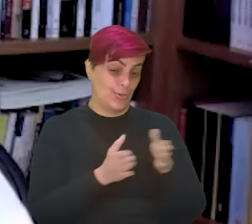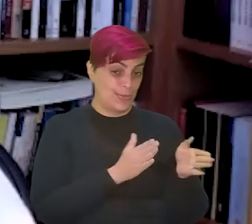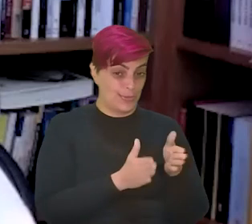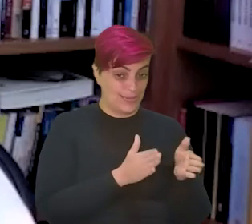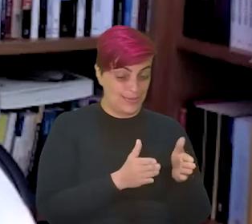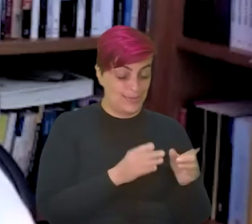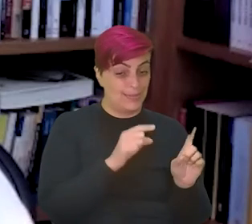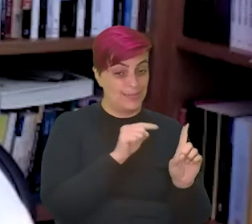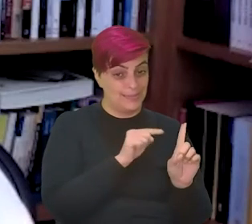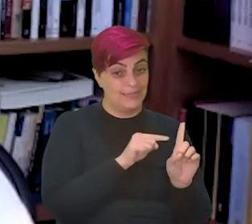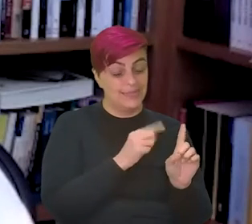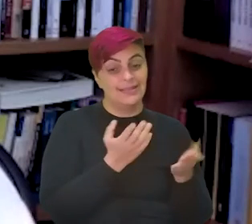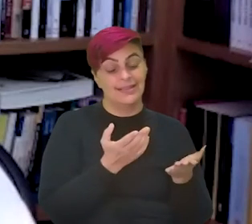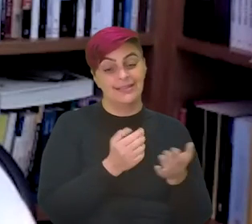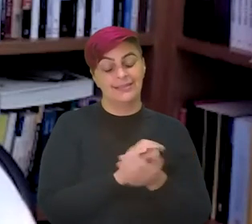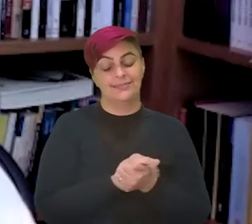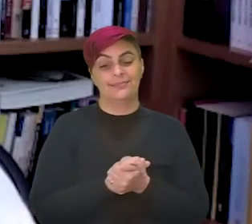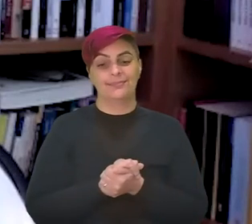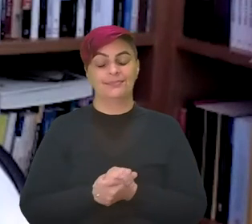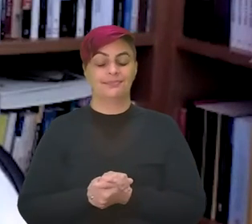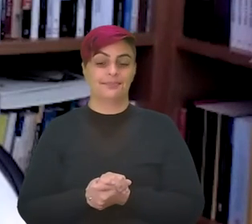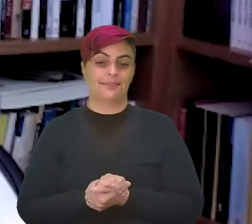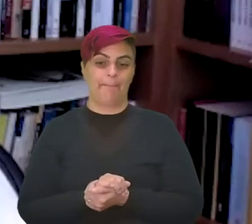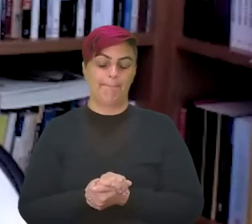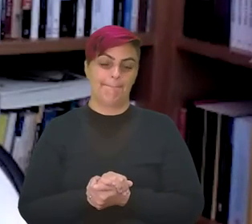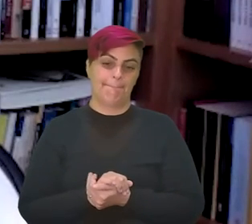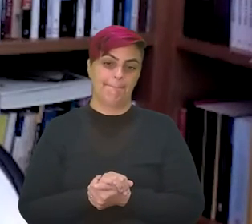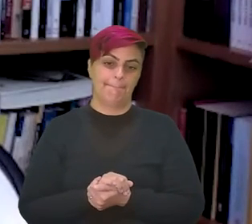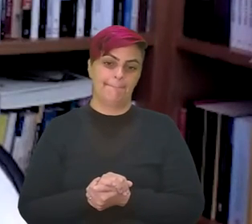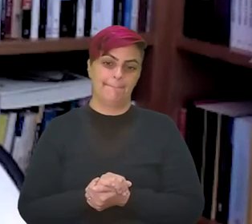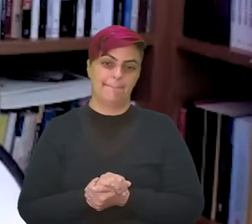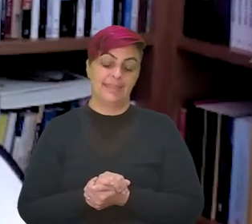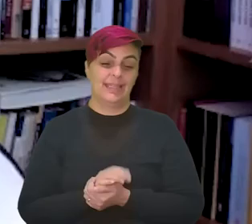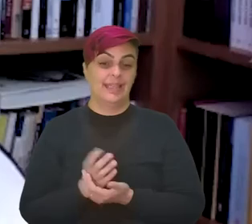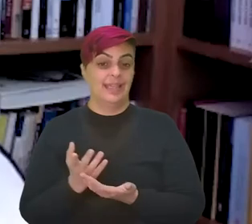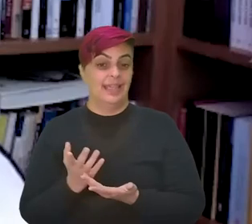não foi só na época do Malinowski, que isso continuou ainda por um bom tempo, né?